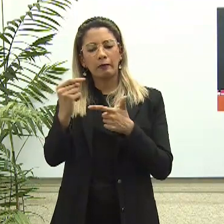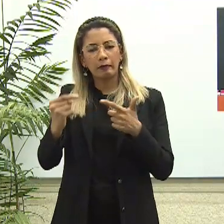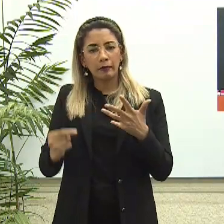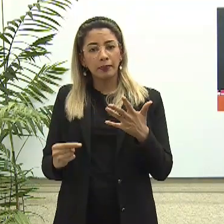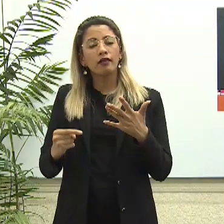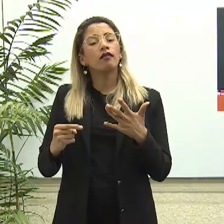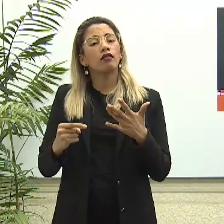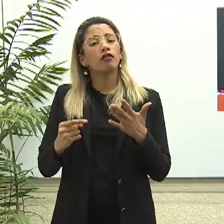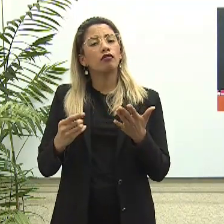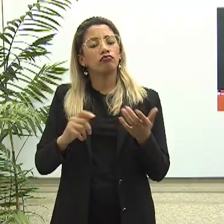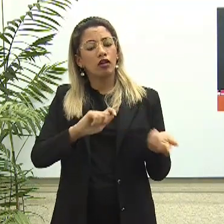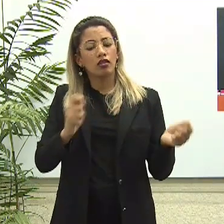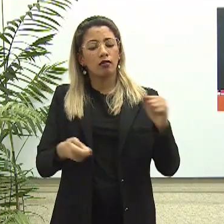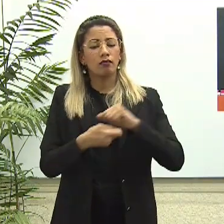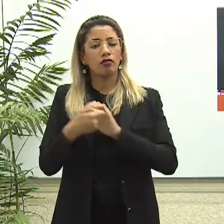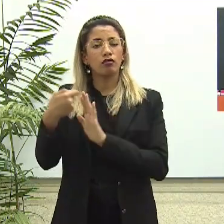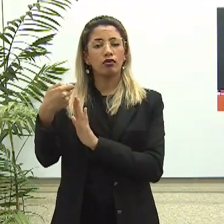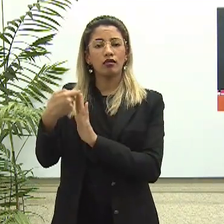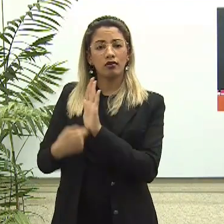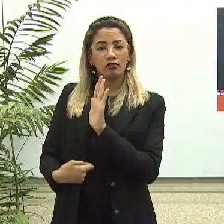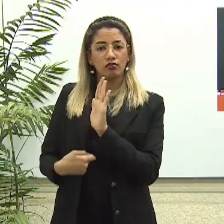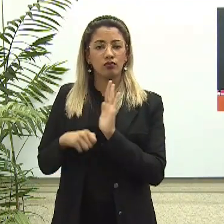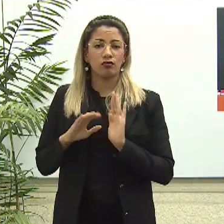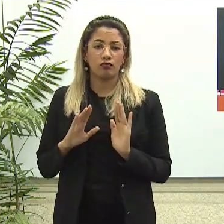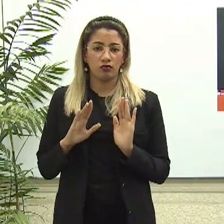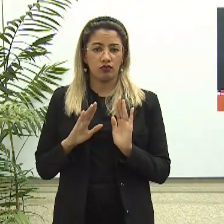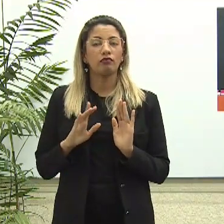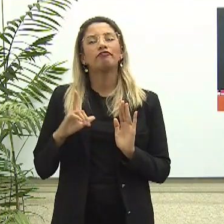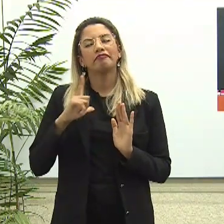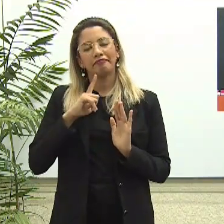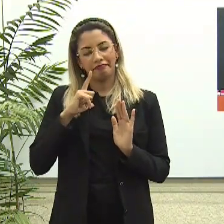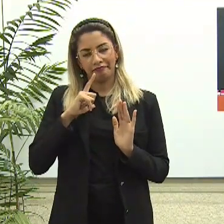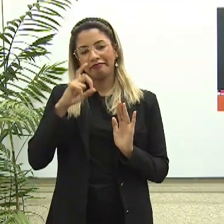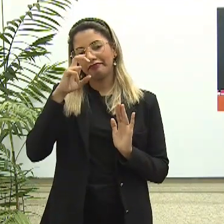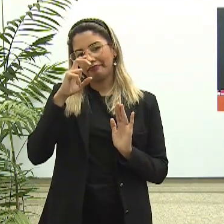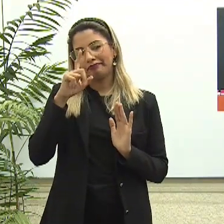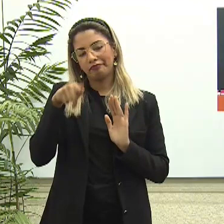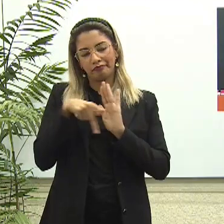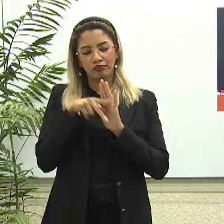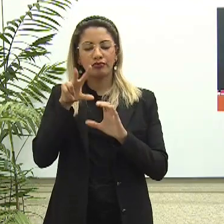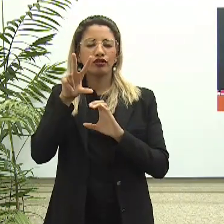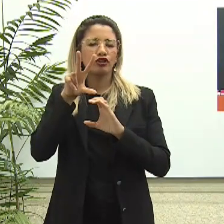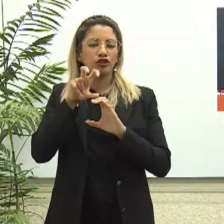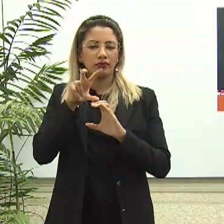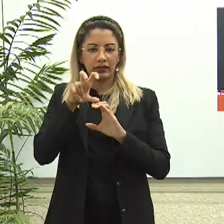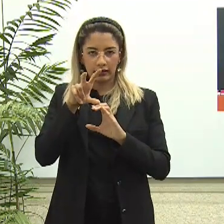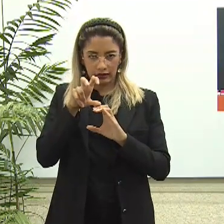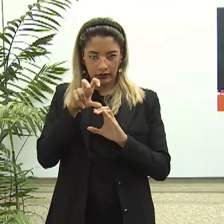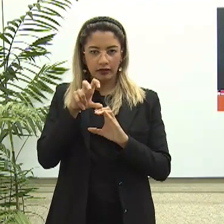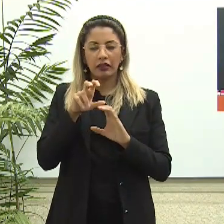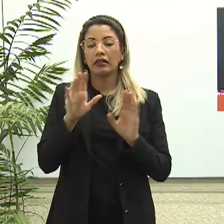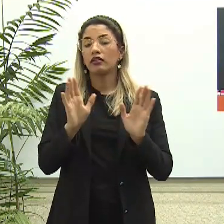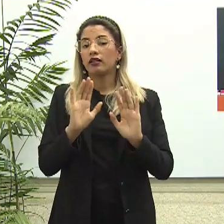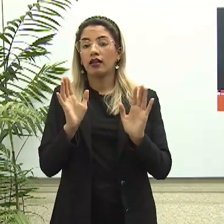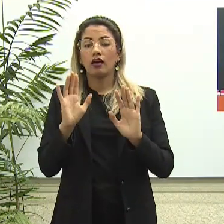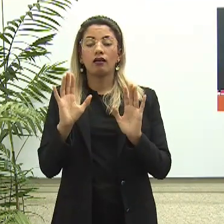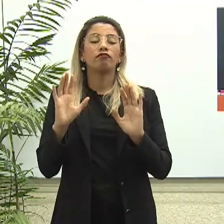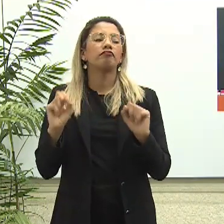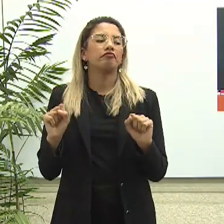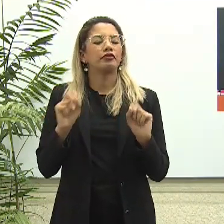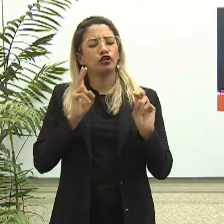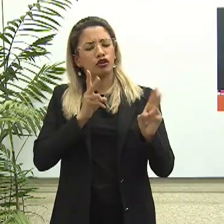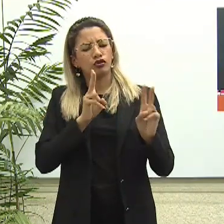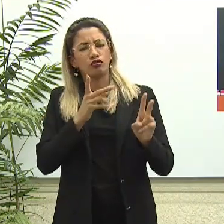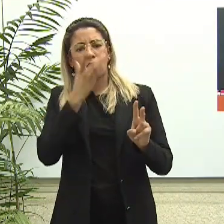texto e eis a grande inteligência do GPT Não continua sendo de quem criou